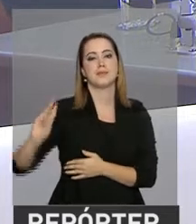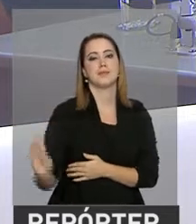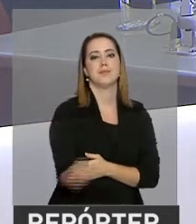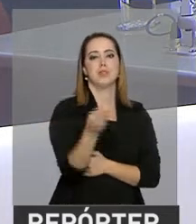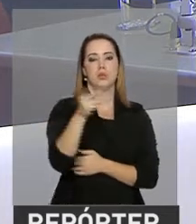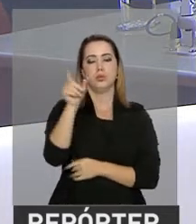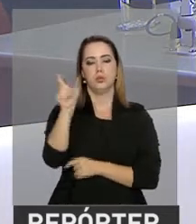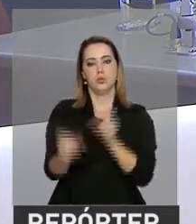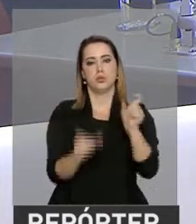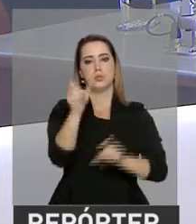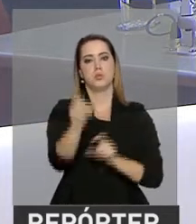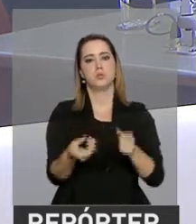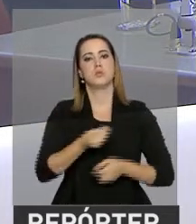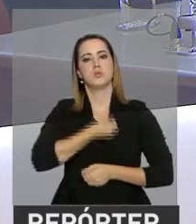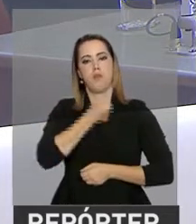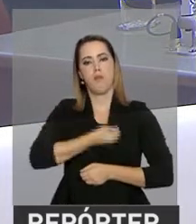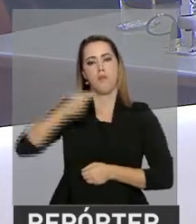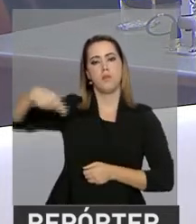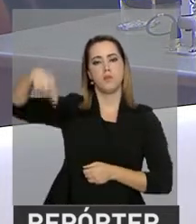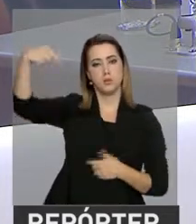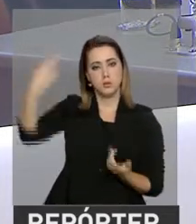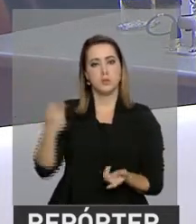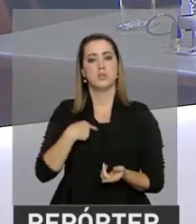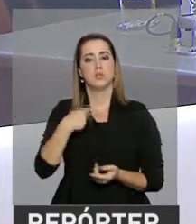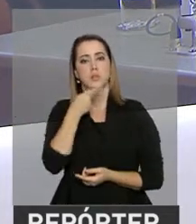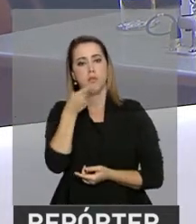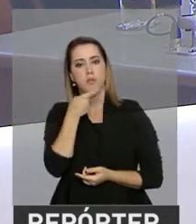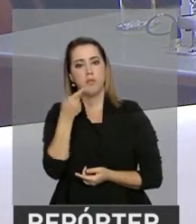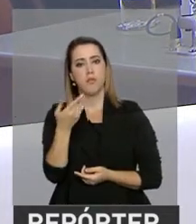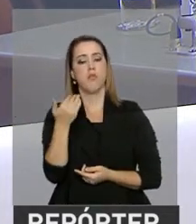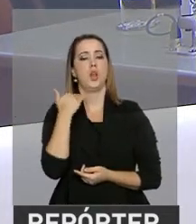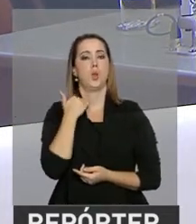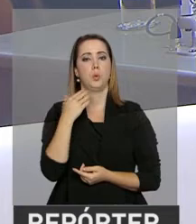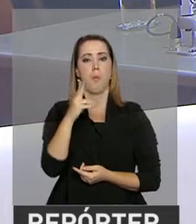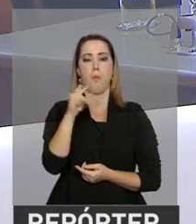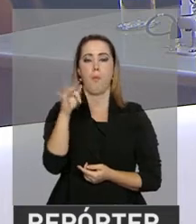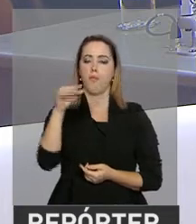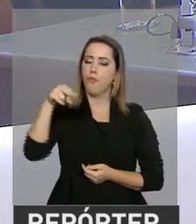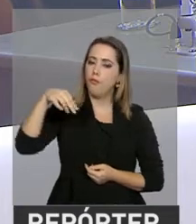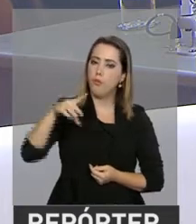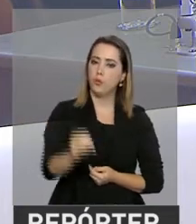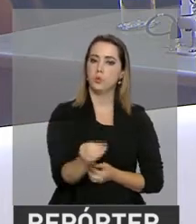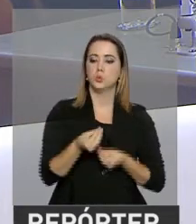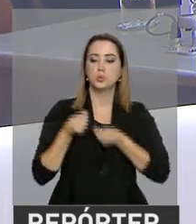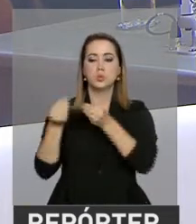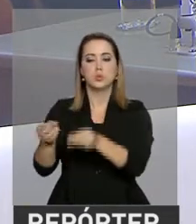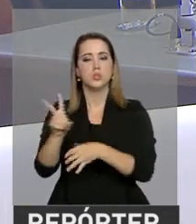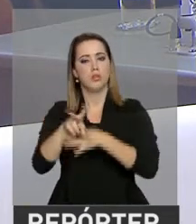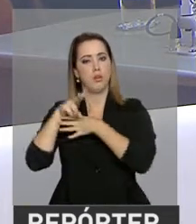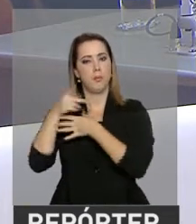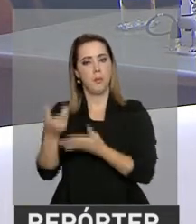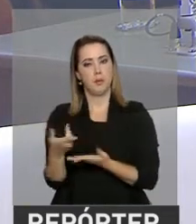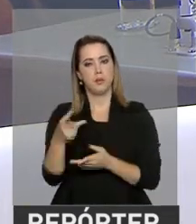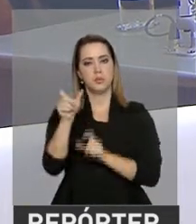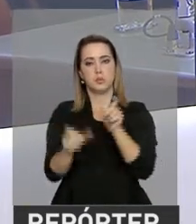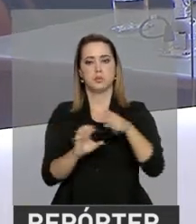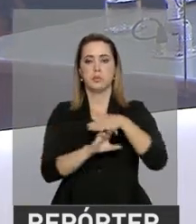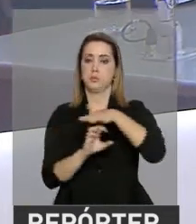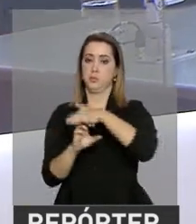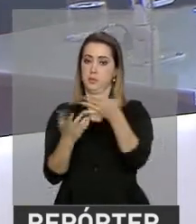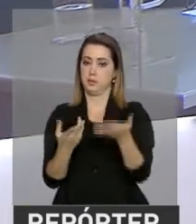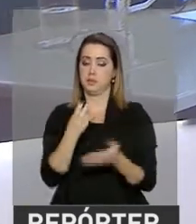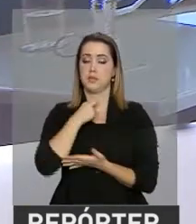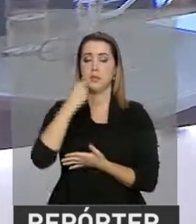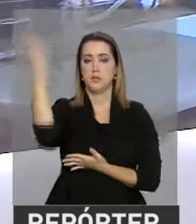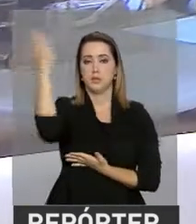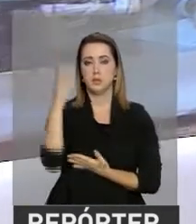que vivem no nordeste também falou dos fundos constitucionais que leva recursos para o desenvolvimento regional a voz do